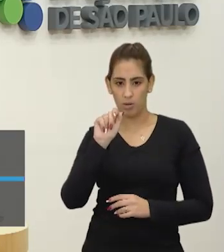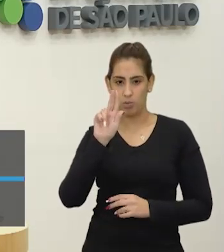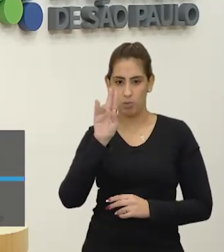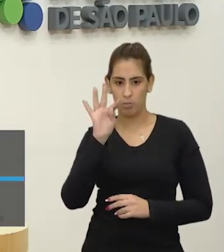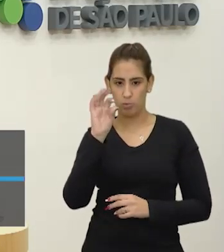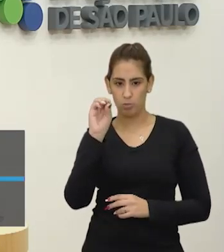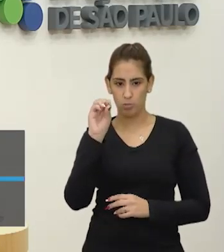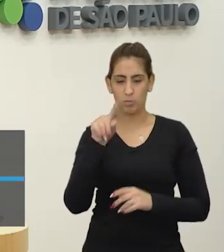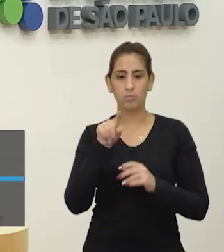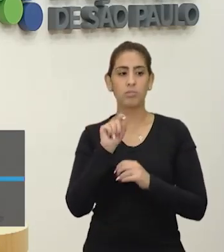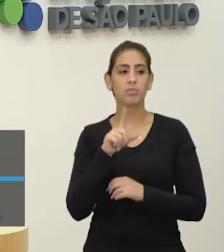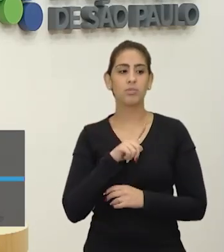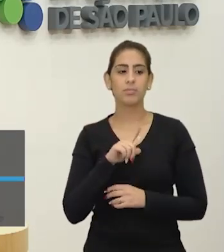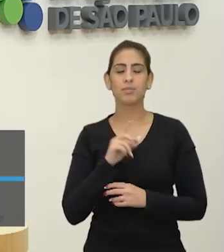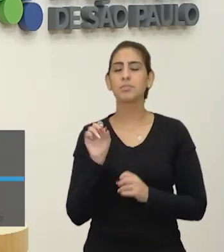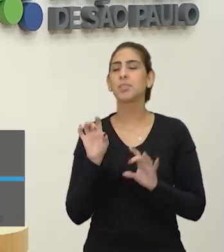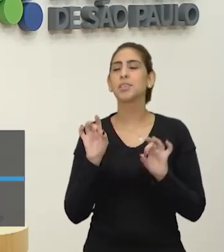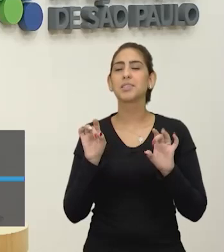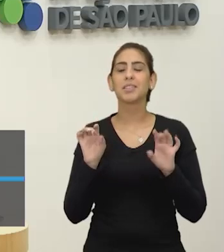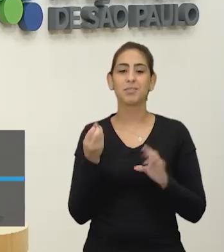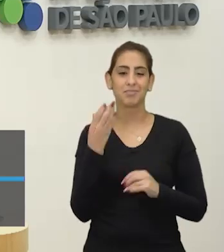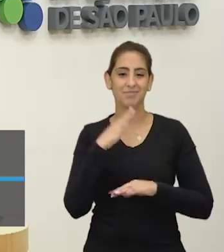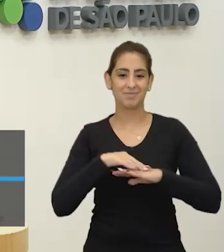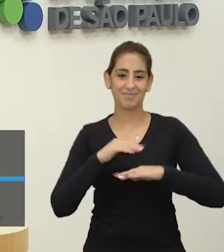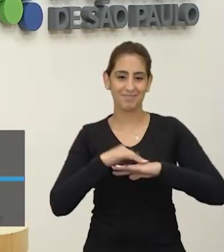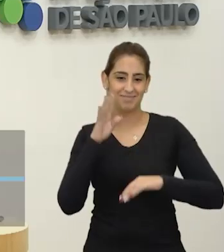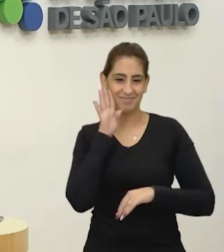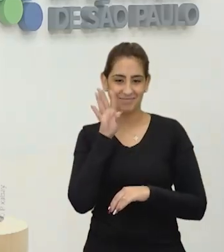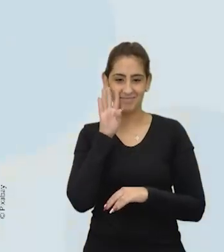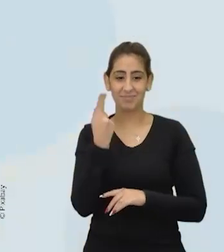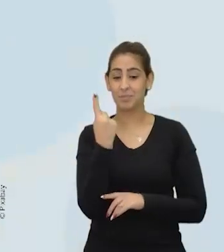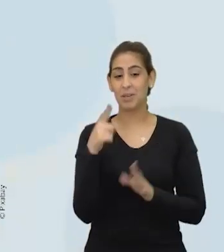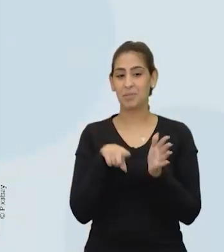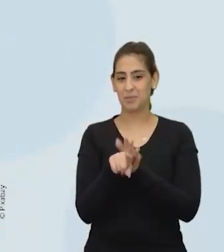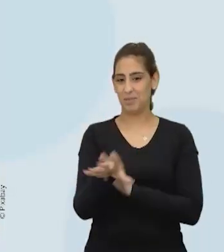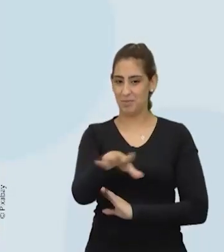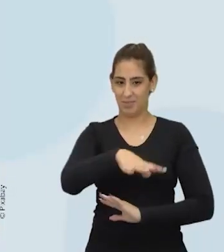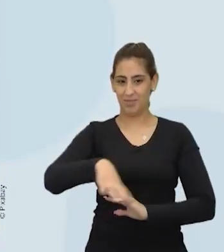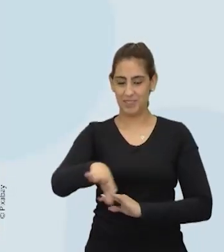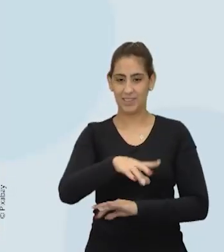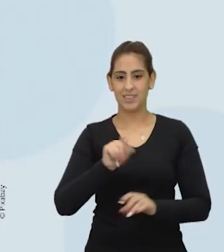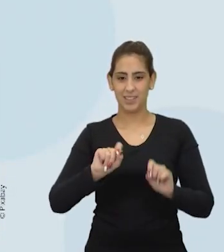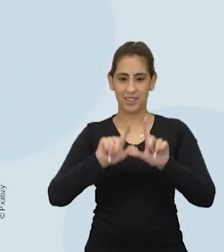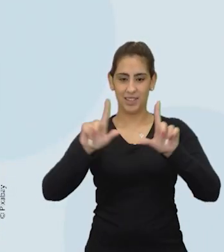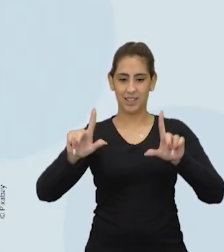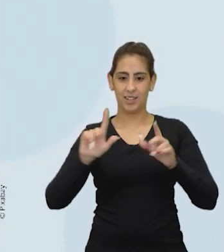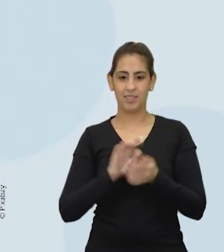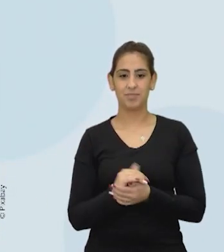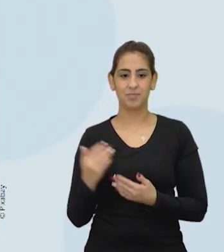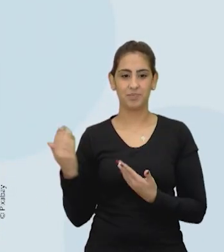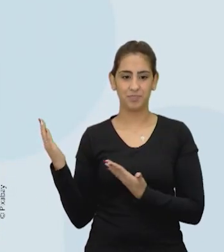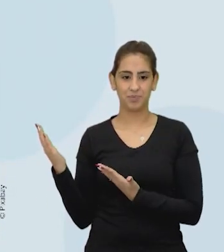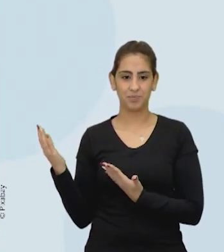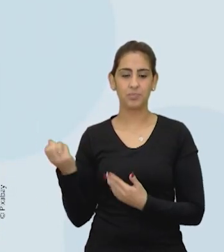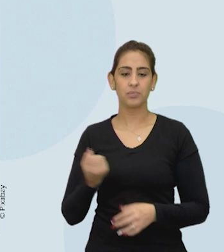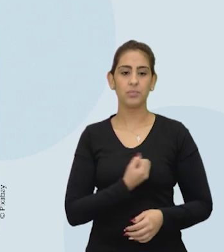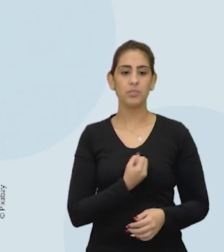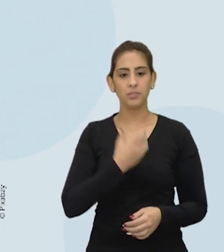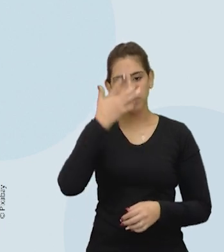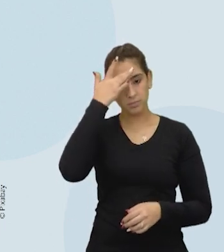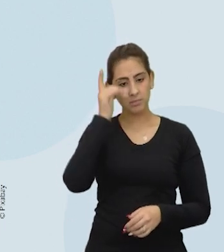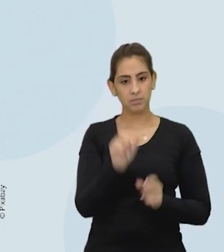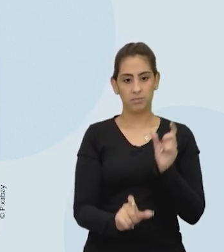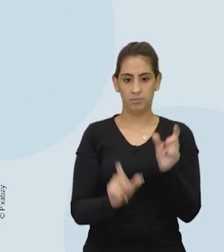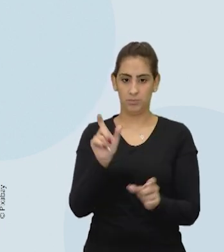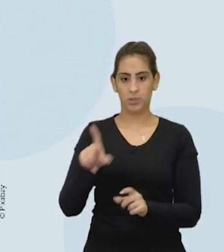especial, que ele é tão bacana, tão legal. Então, vamos lá. Primeira pergunta para vocês na tela. Quando as pessoas no cotidiano